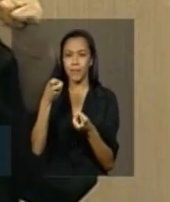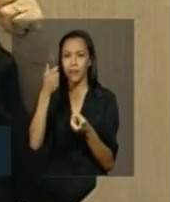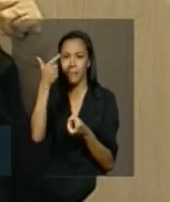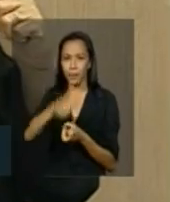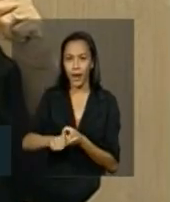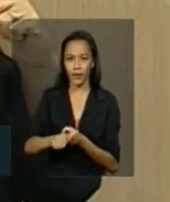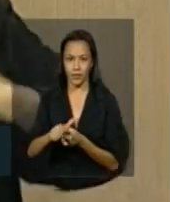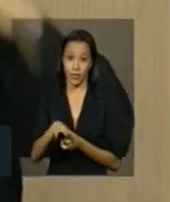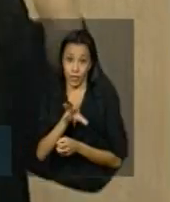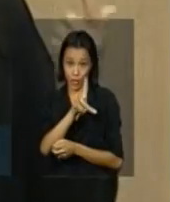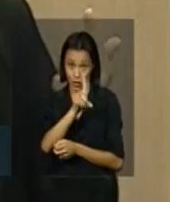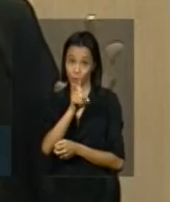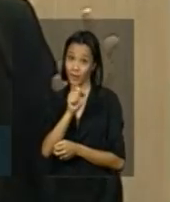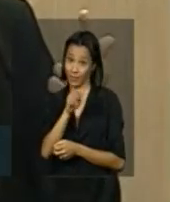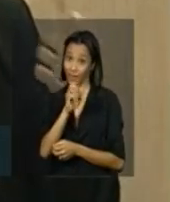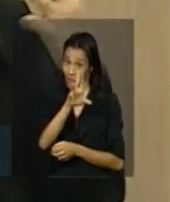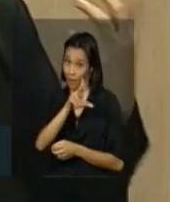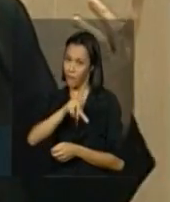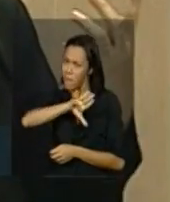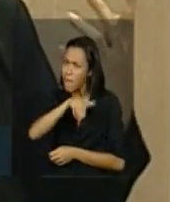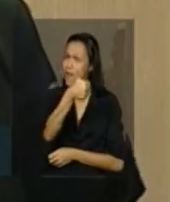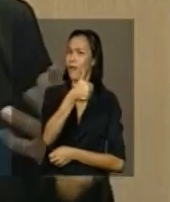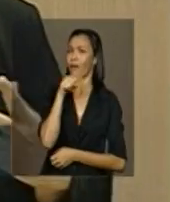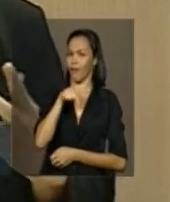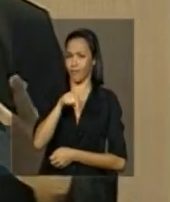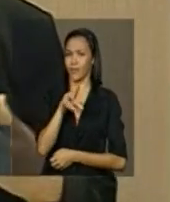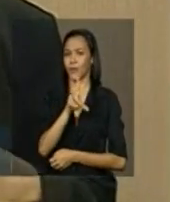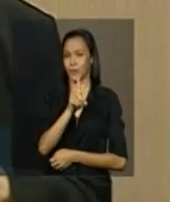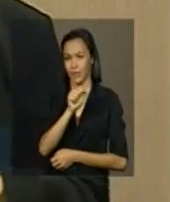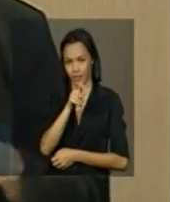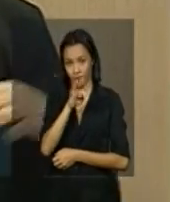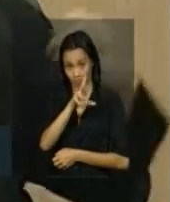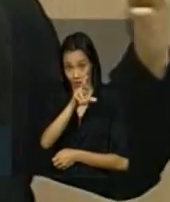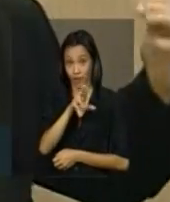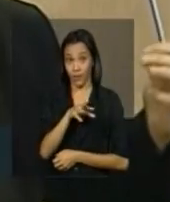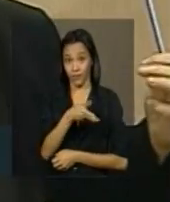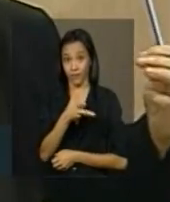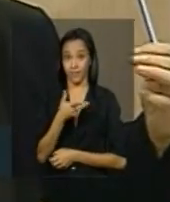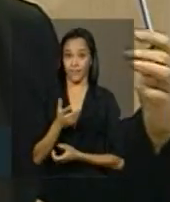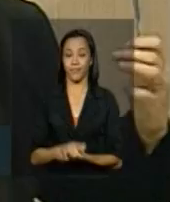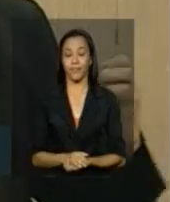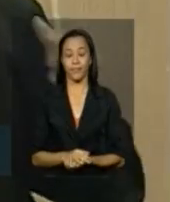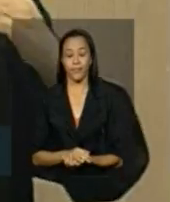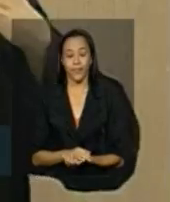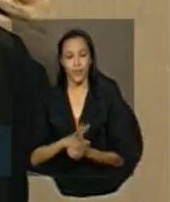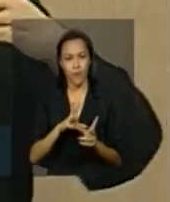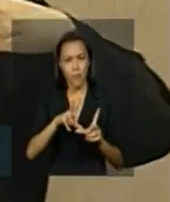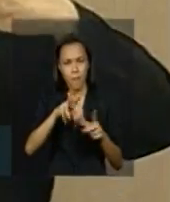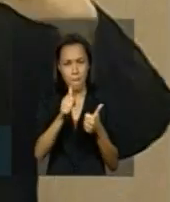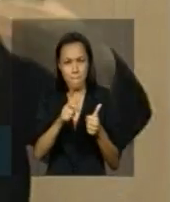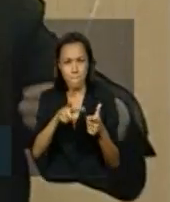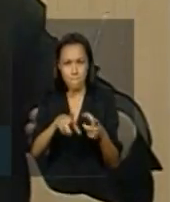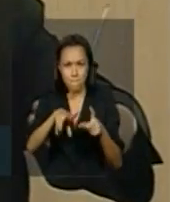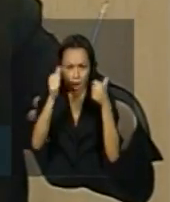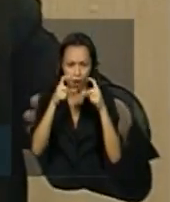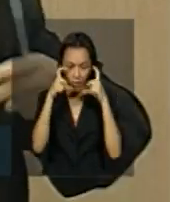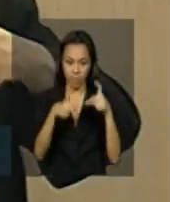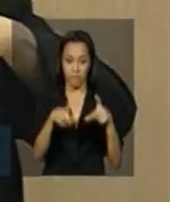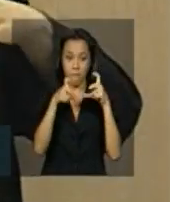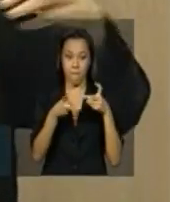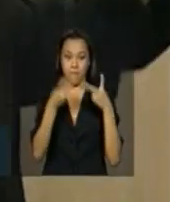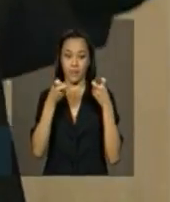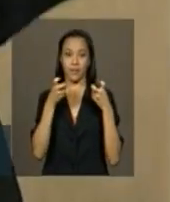detter Então nós vamos melhorar o deter é isso que nós estamos dizendo você pode dizer a gente vai colocar um óculos no det então é uma lente para ele poder ver